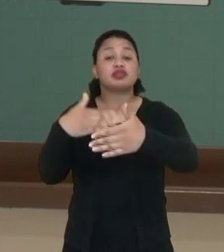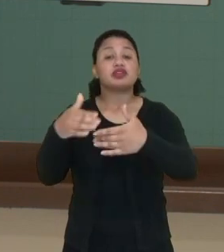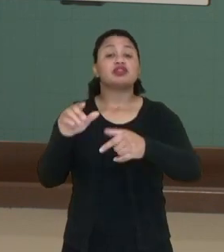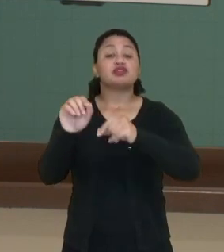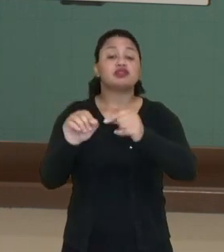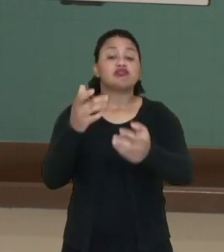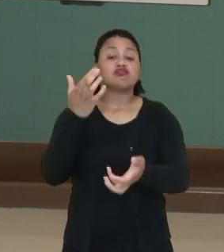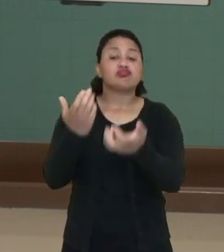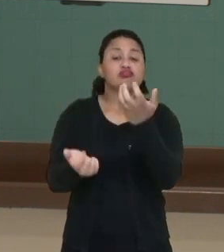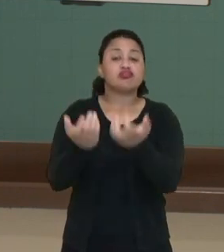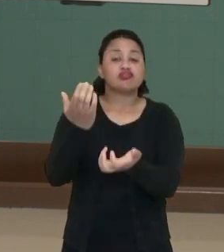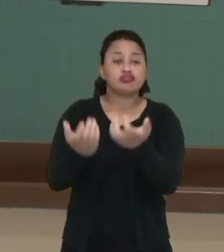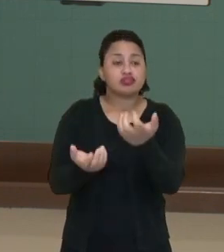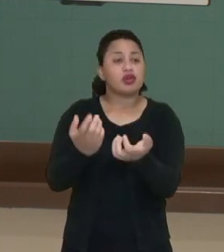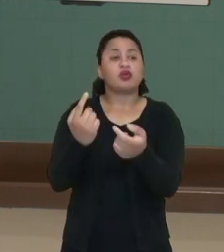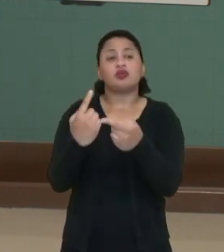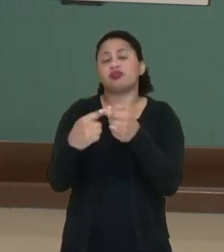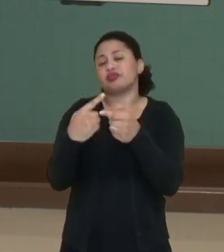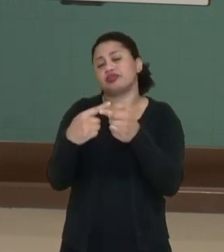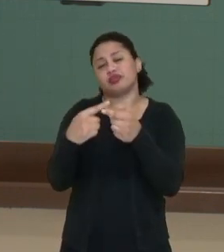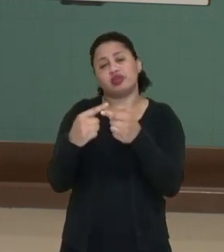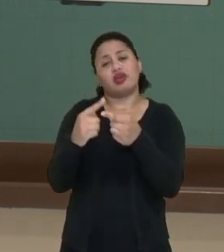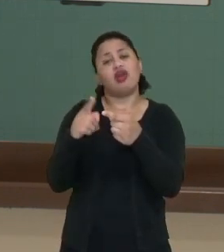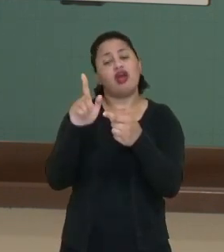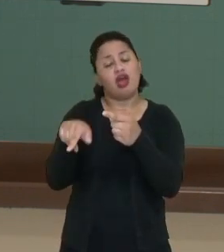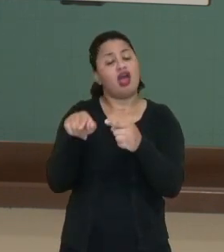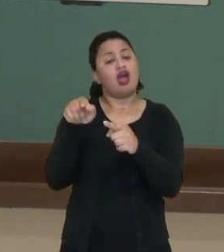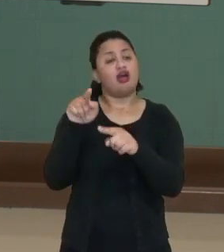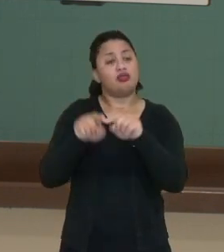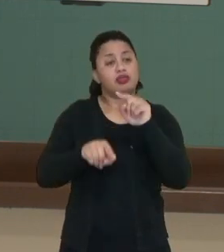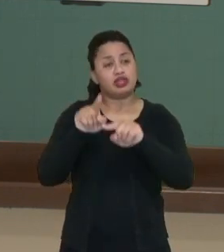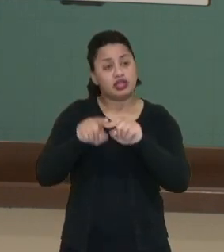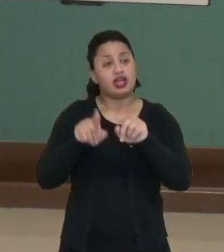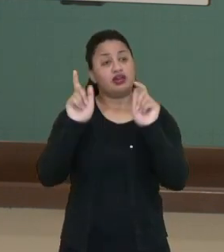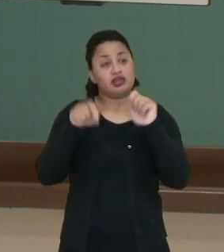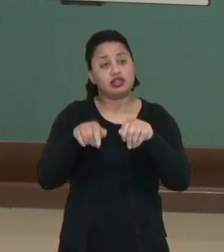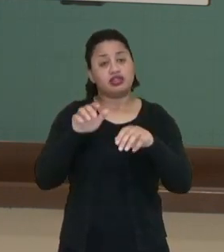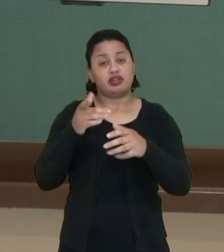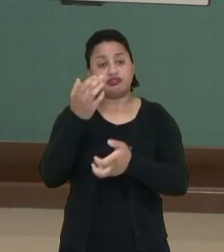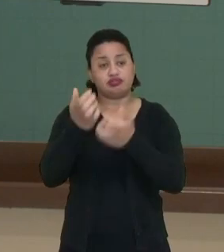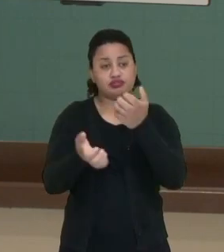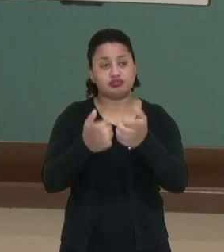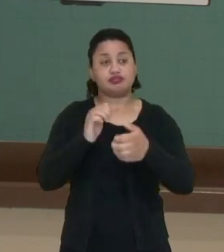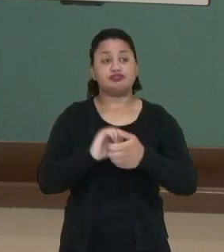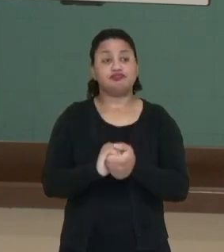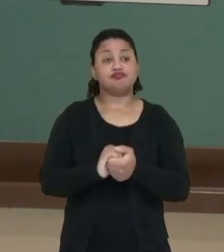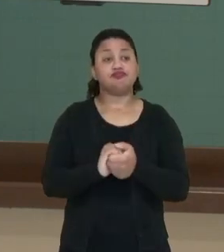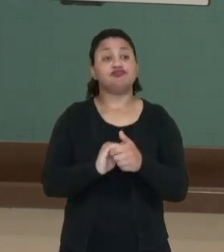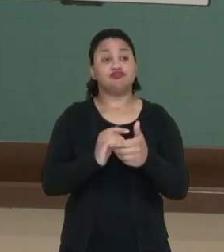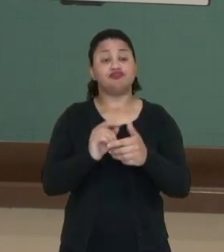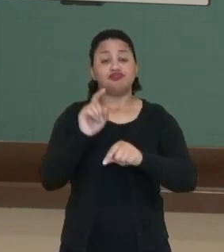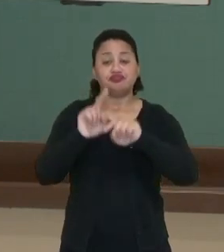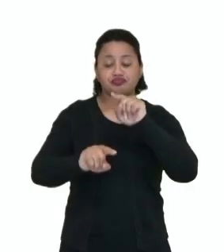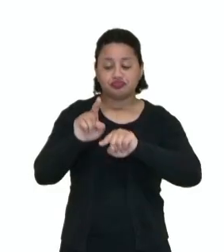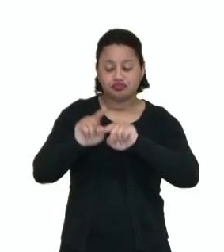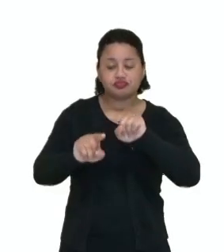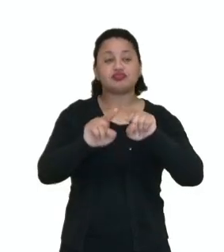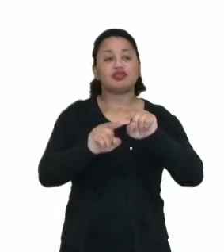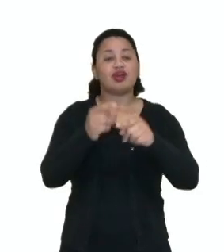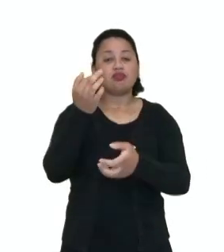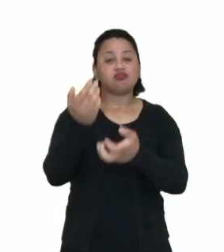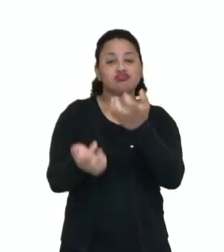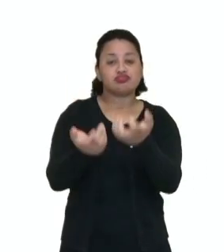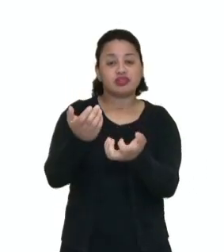sendo queimada, porque ela é um combustível. Muito bem, gente. Para que esses materiais